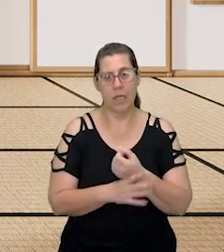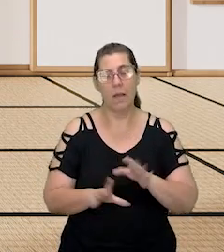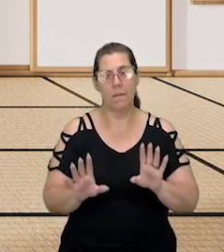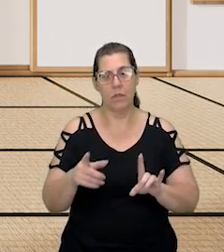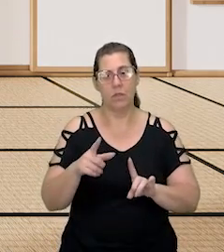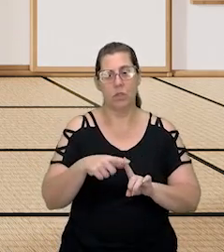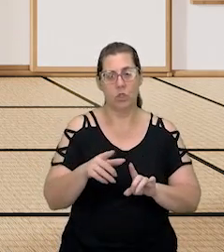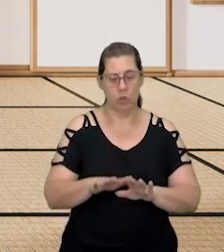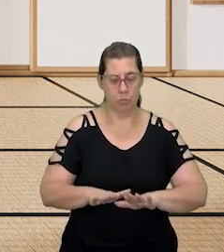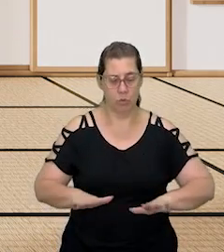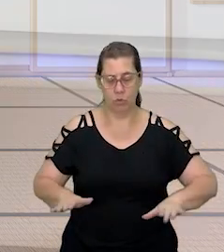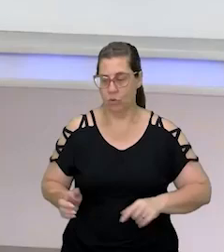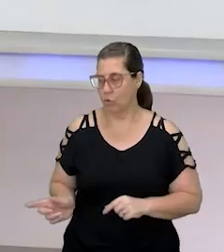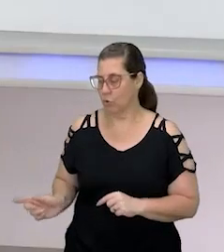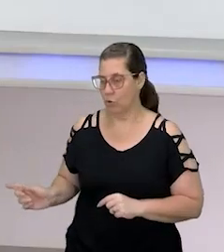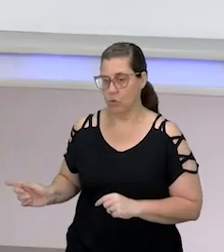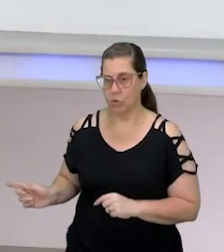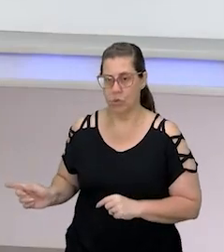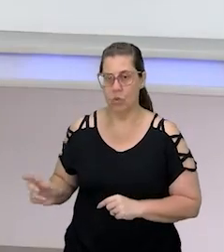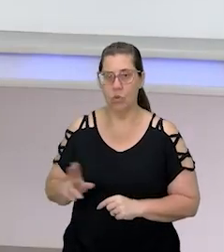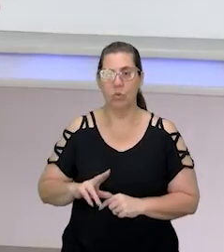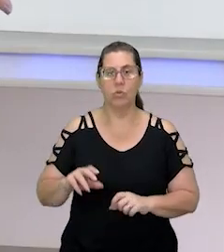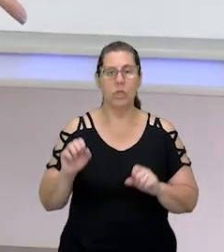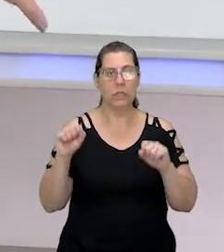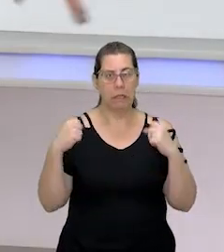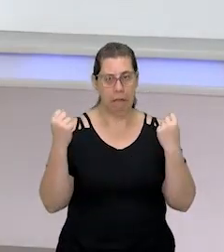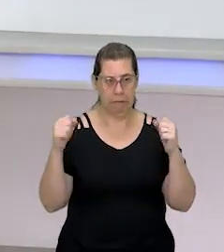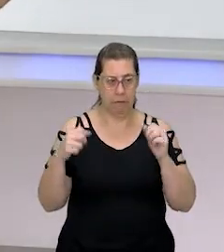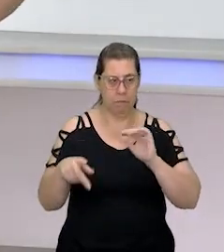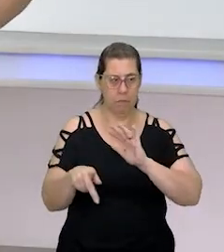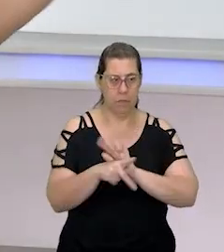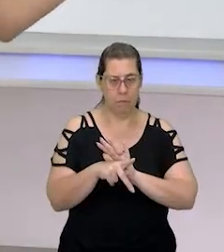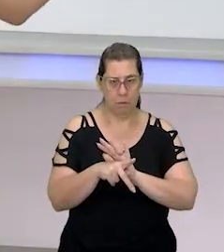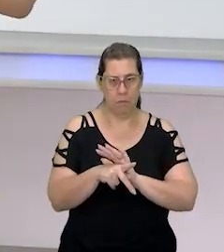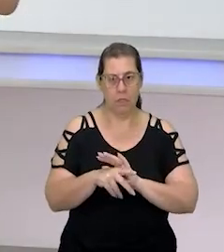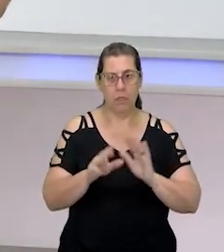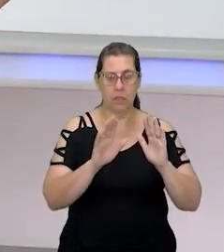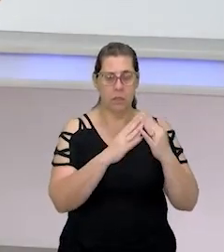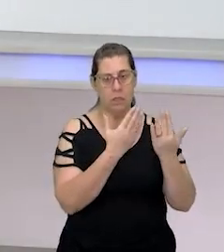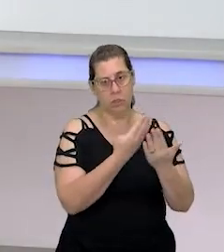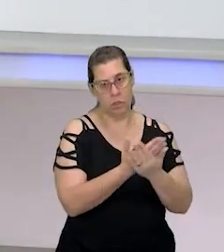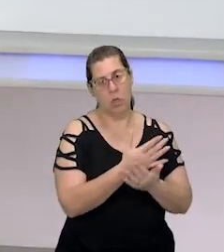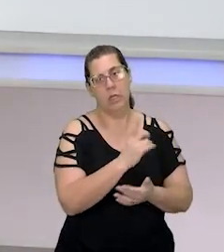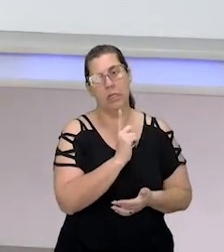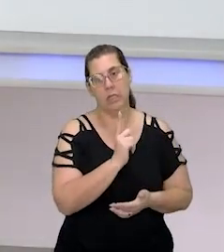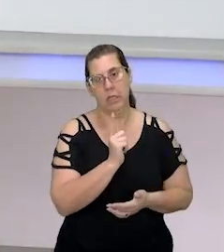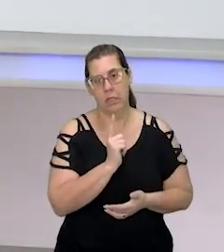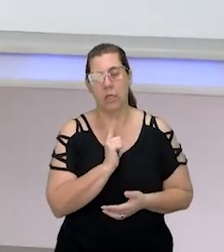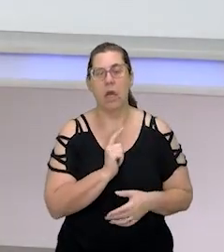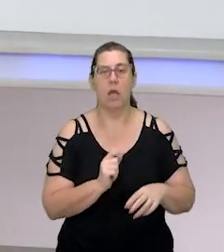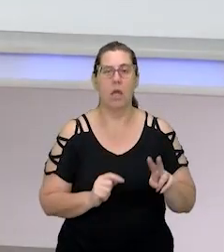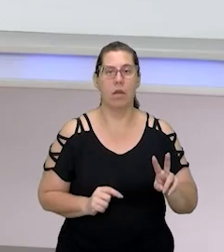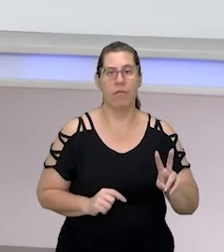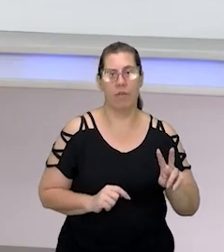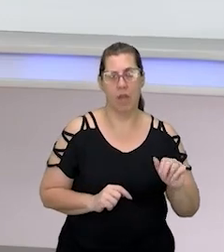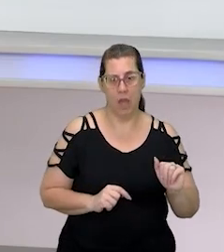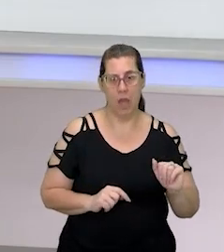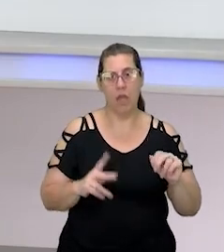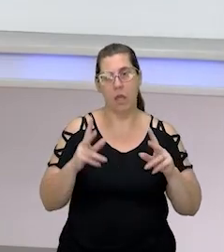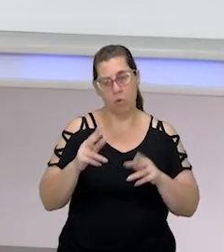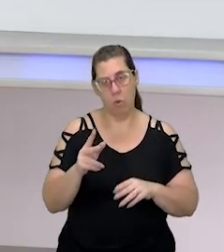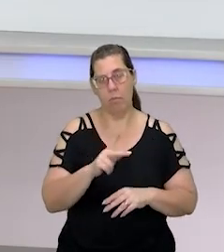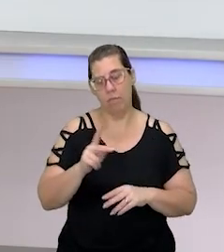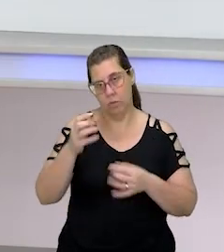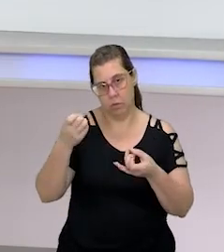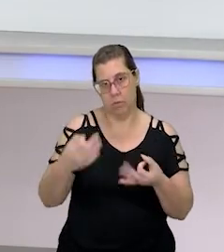de piso, ele é mais usado nas academias de luta, Isso, né? É. Na escola, vocês terão aí o EVA, como o professor